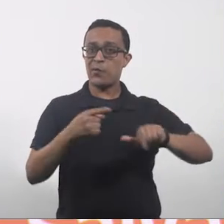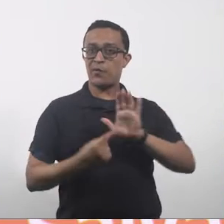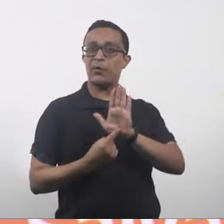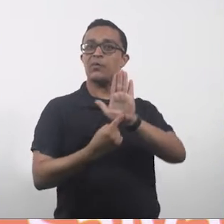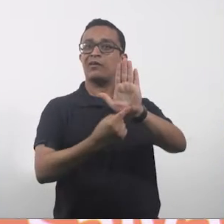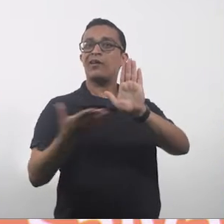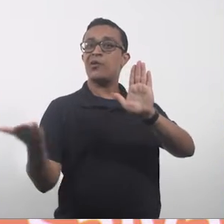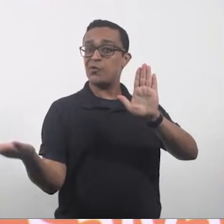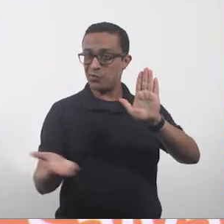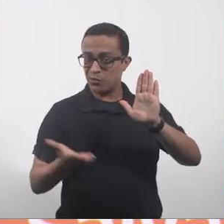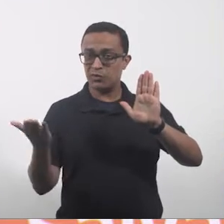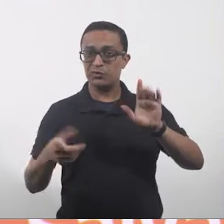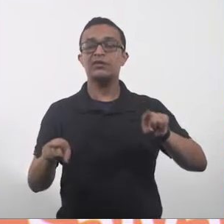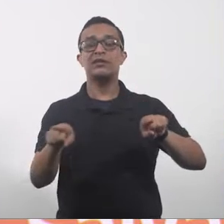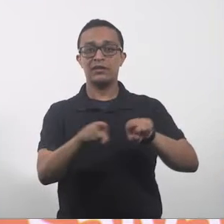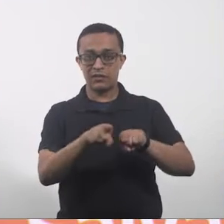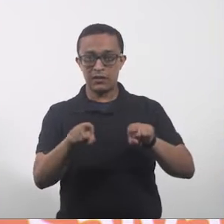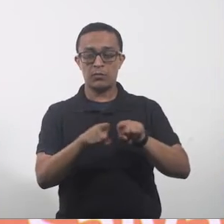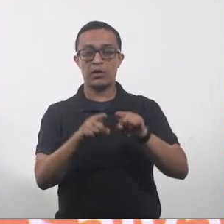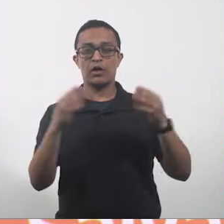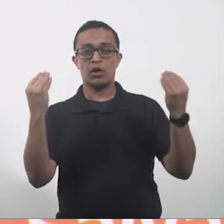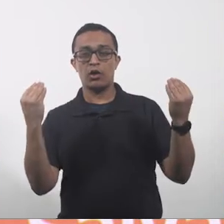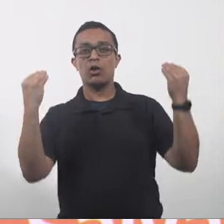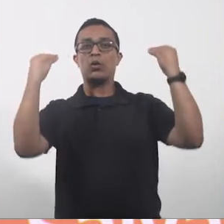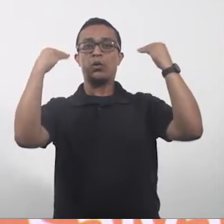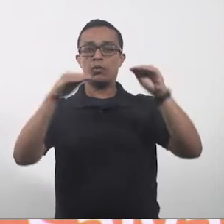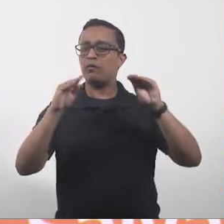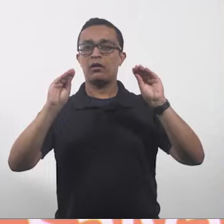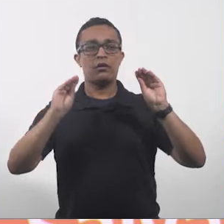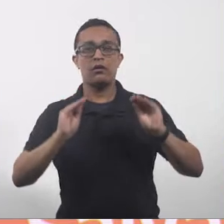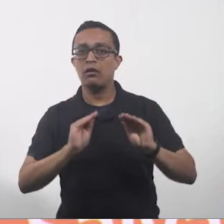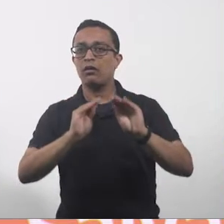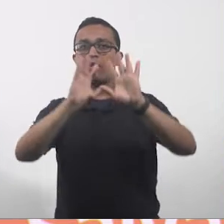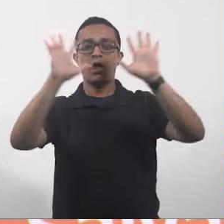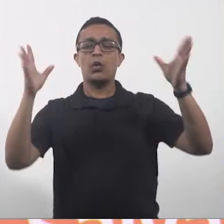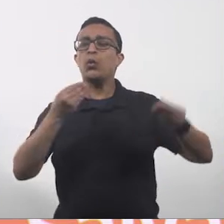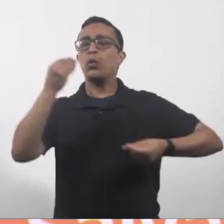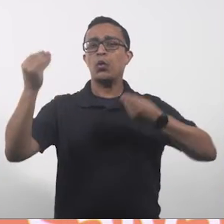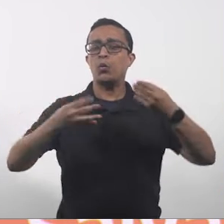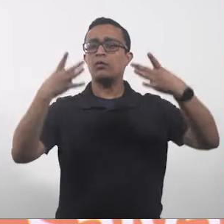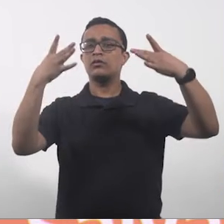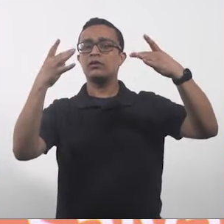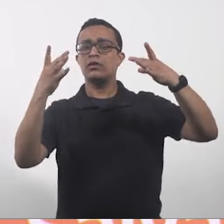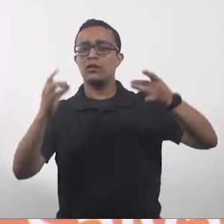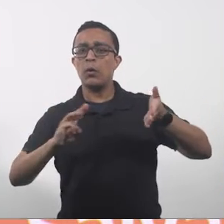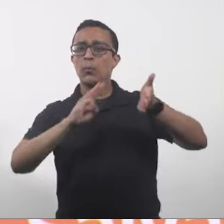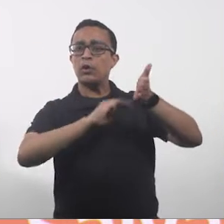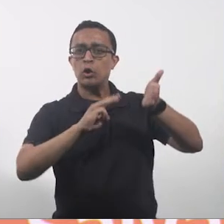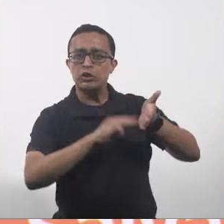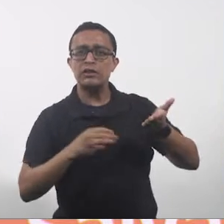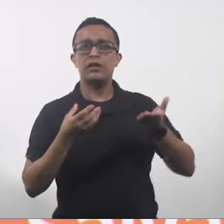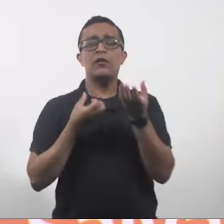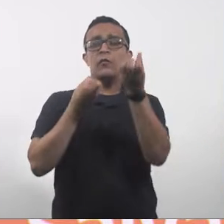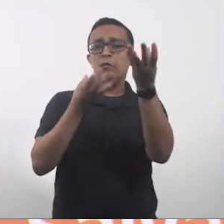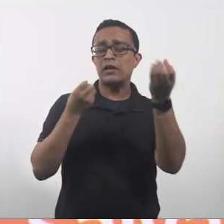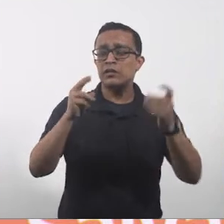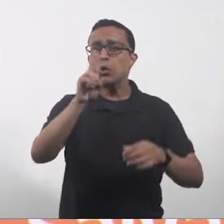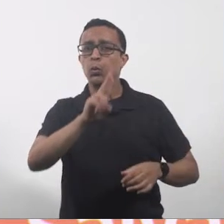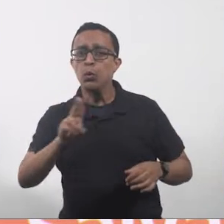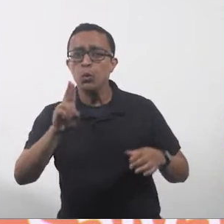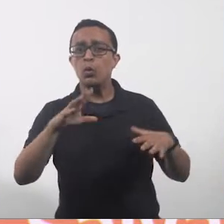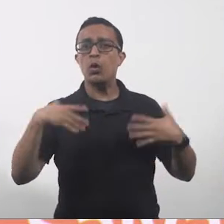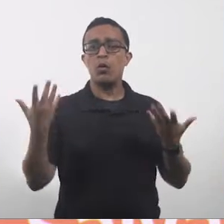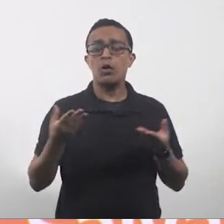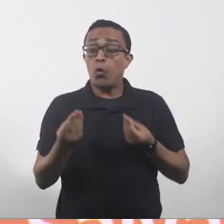hoje vai ficar disponível com total transparência, qual é a metodologia, quais são os dados que foram utilizados, qual foram